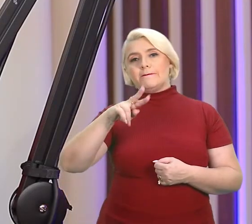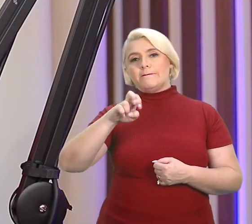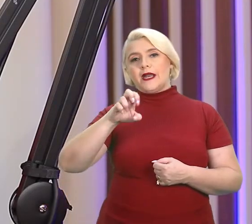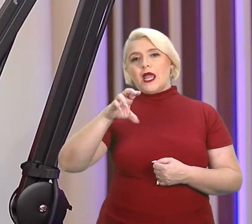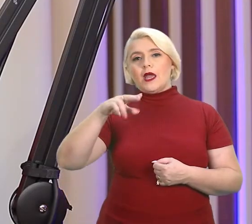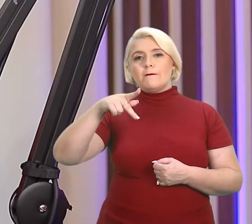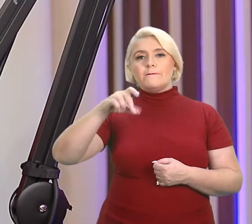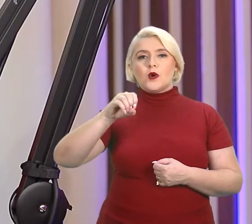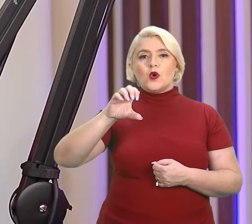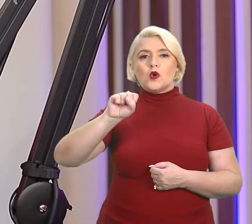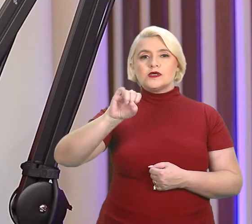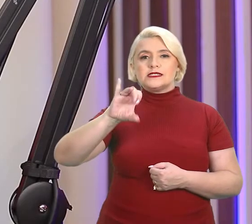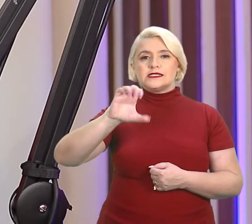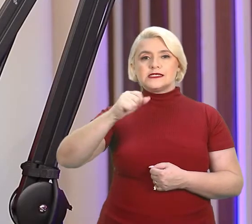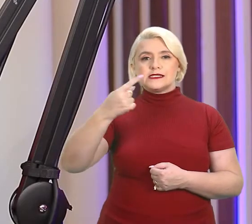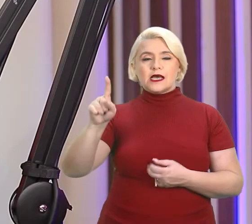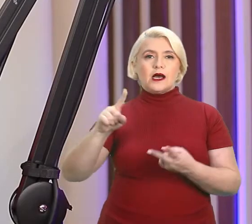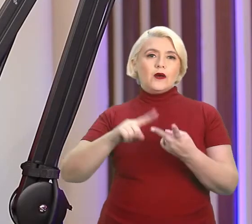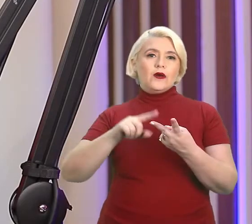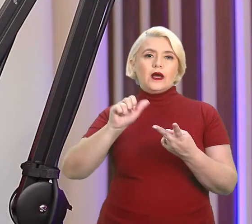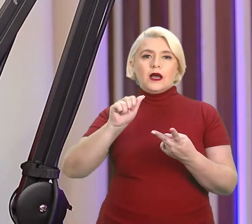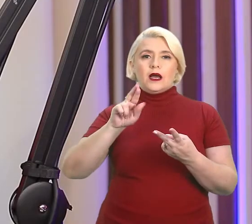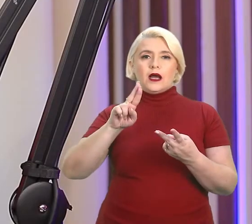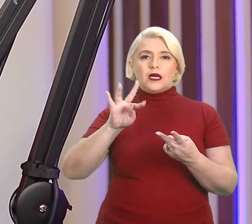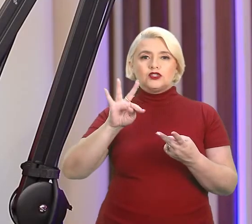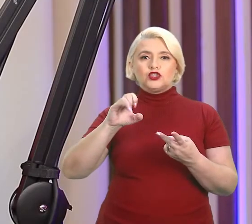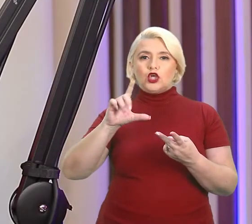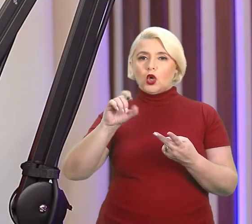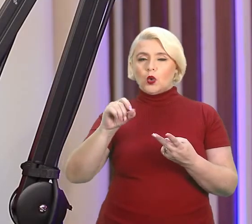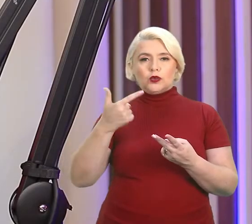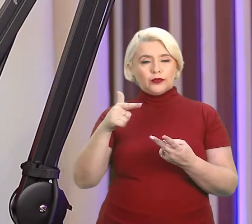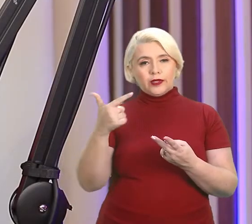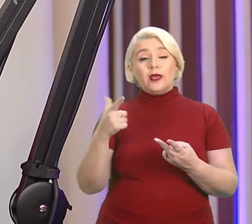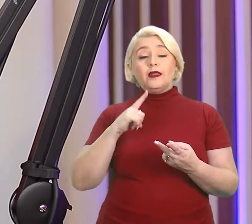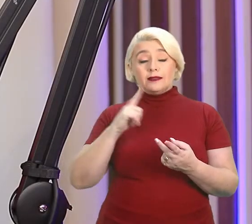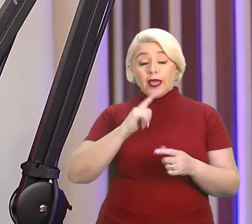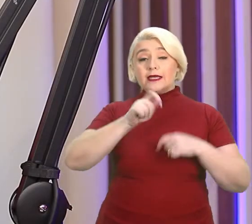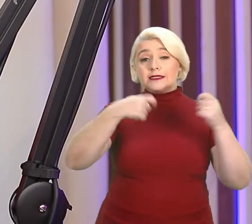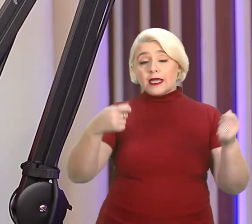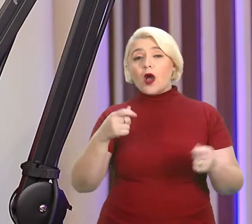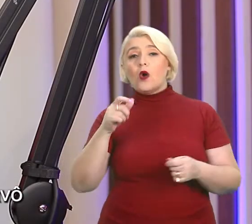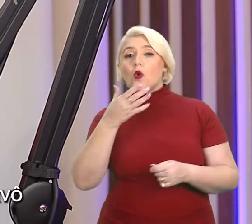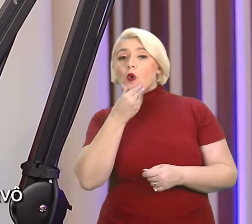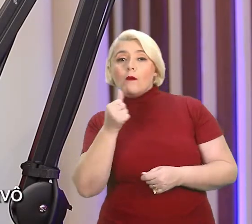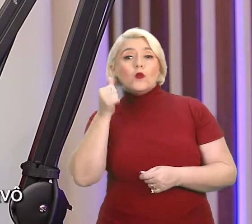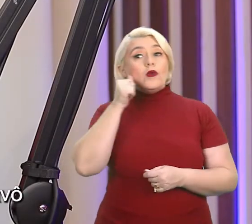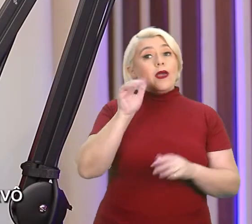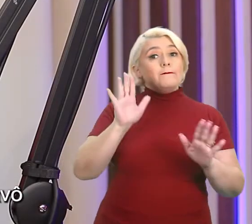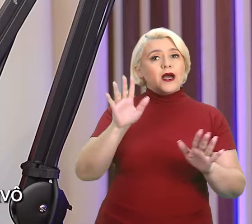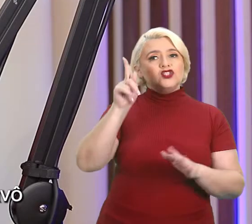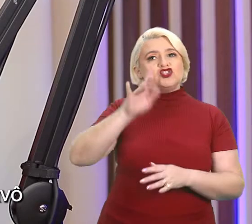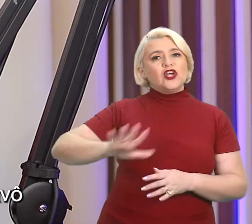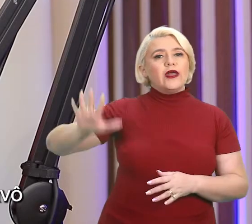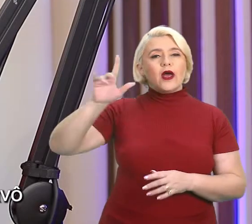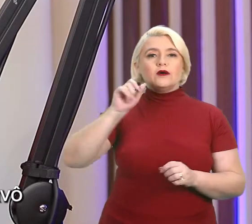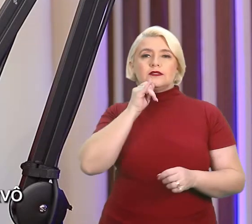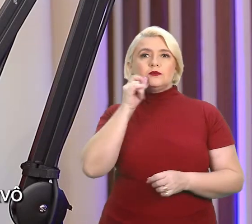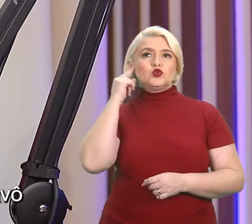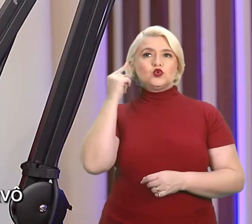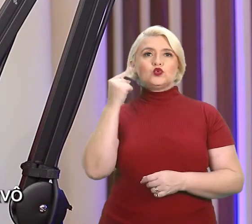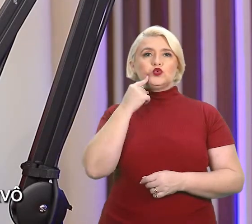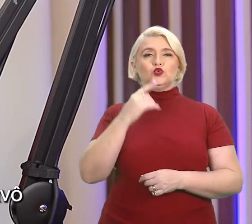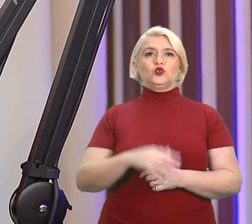artigo, né? Eu tenho o sinal para diferenciar homem e mulher, mas no geral o surdo fala